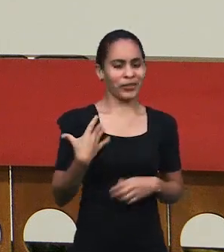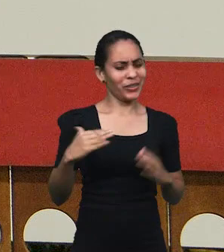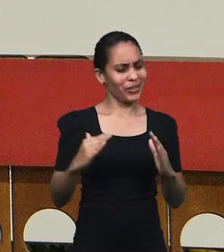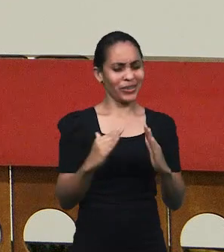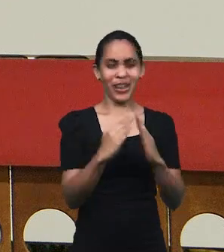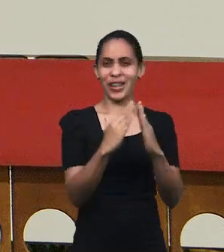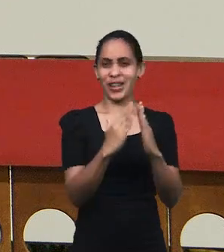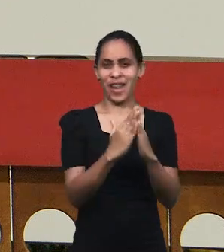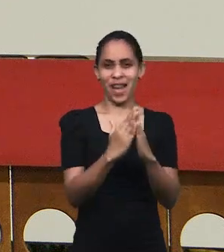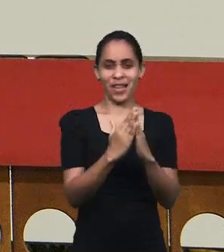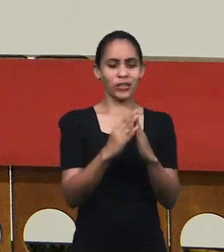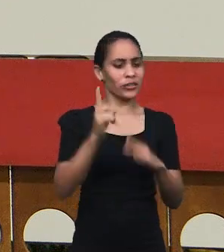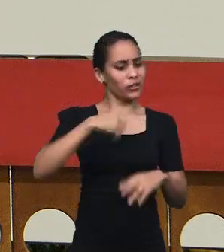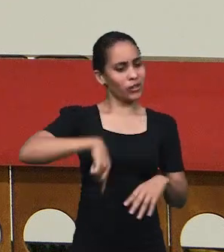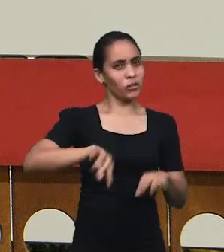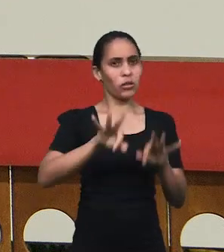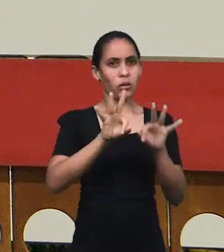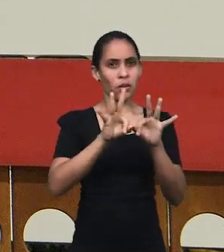Nascimento,